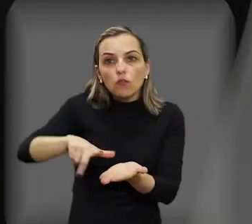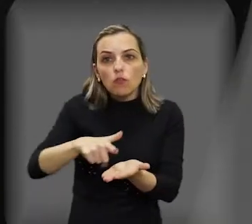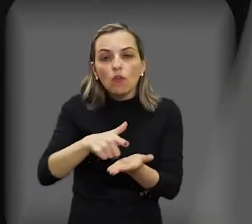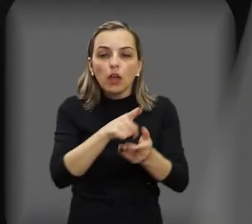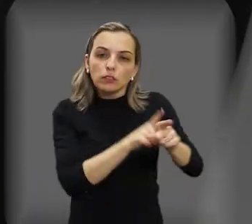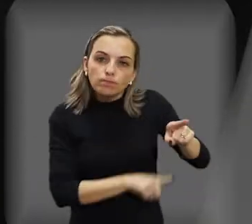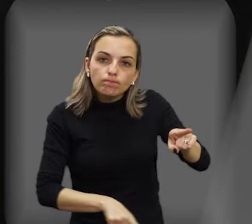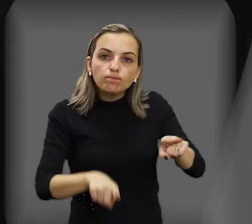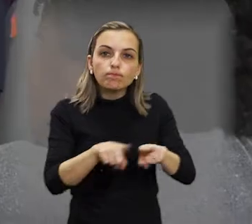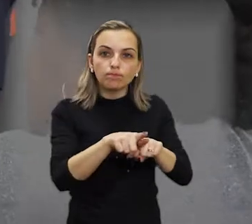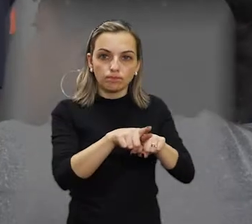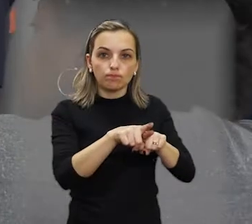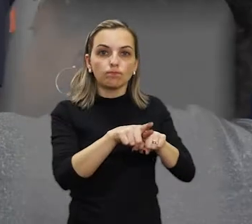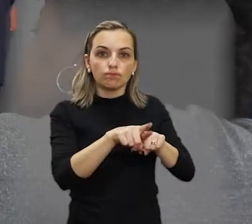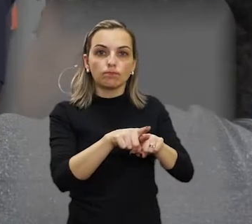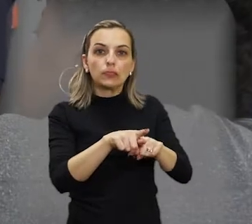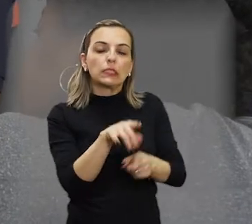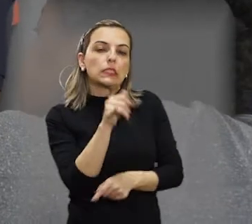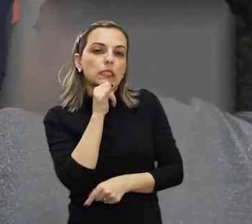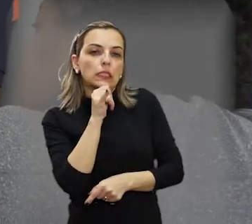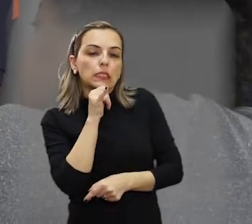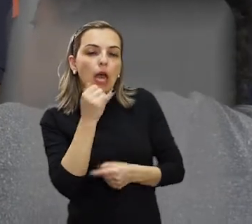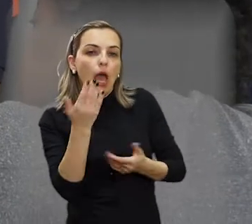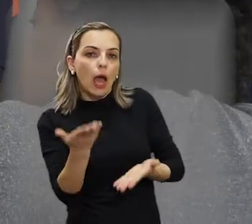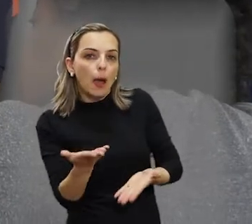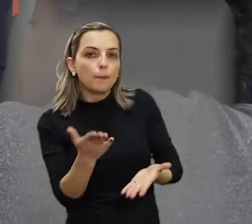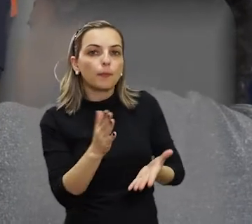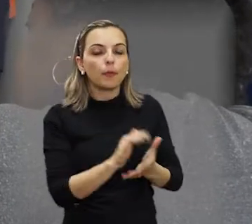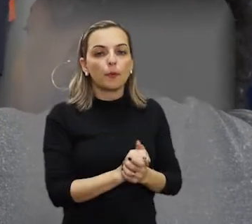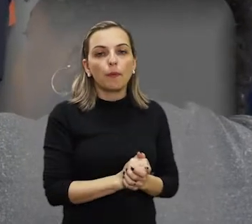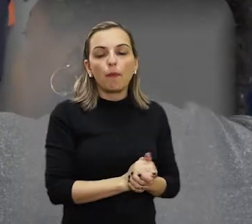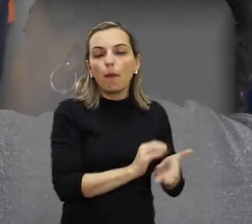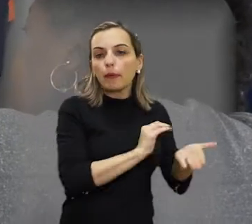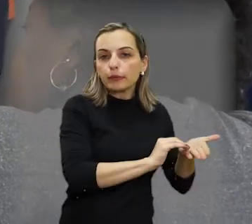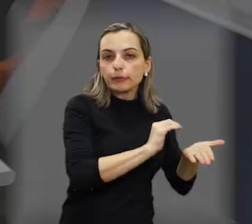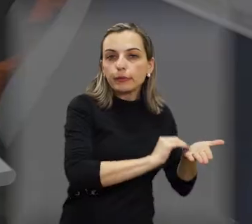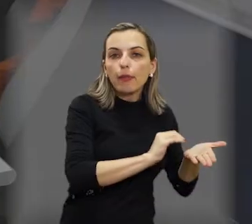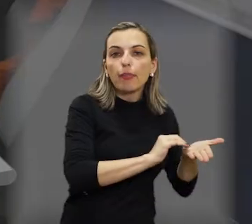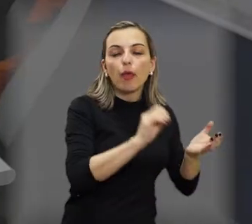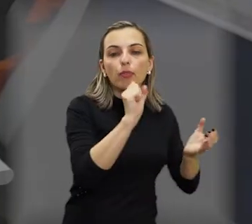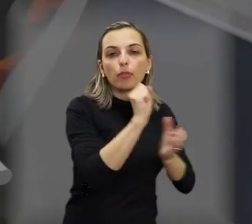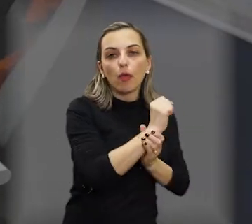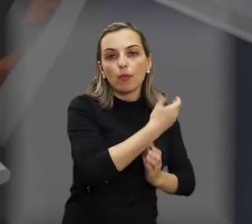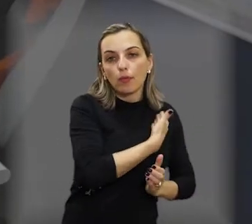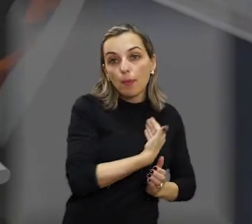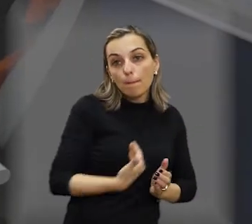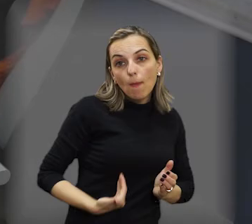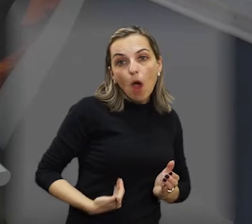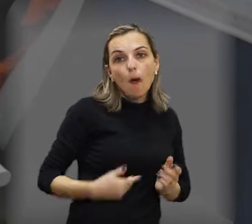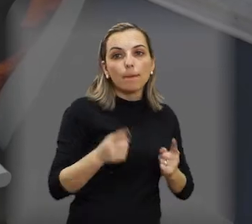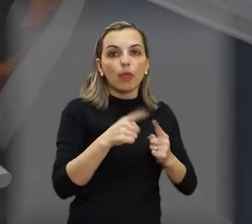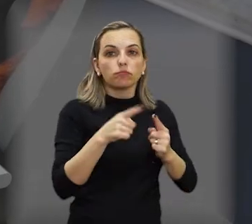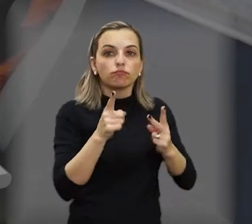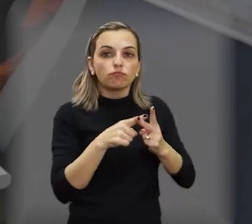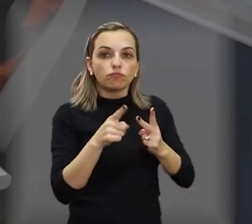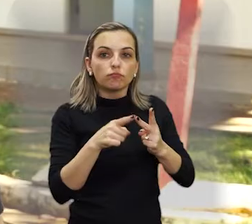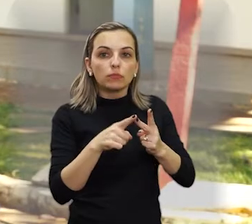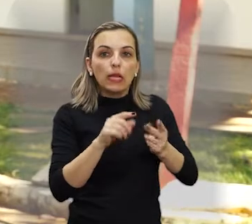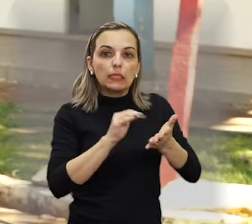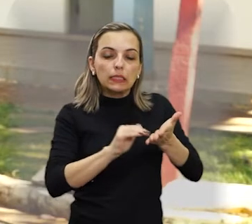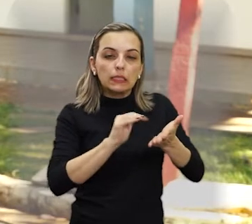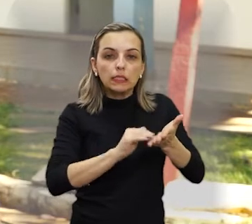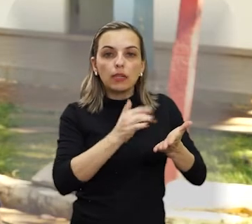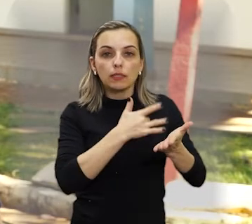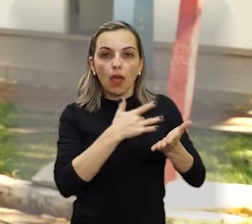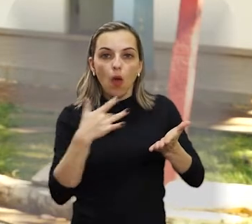articulação de todos os órgãos que são envolvidos com a causa das queimadas. Em sua grande maioria, as secretarias municipais,